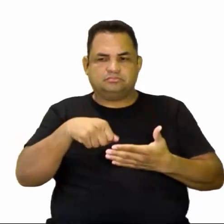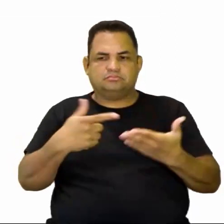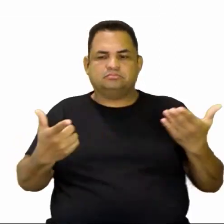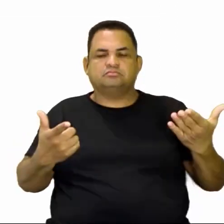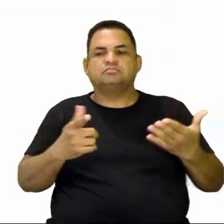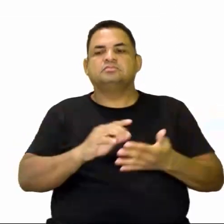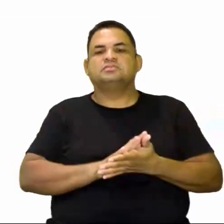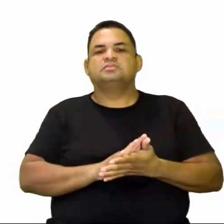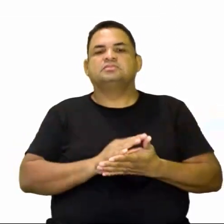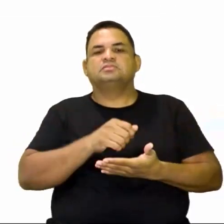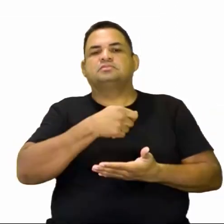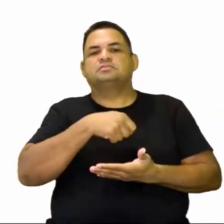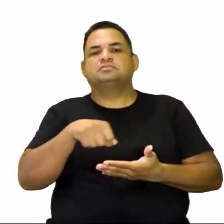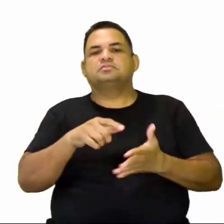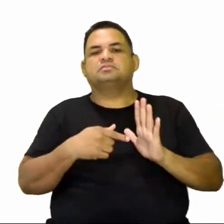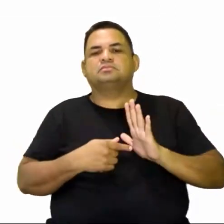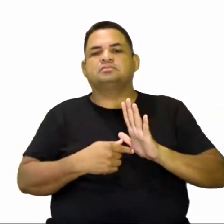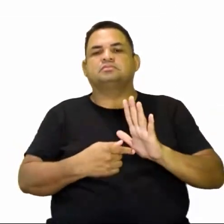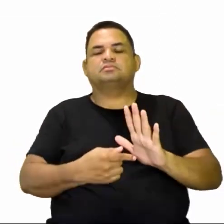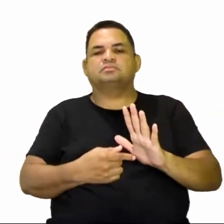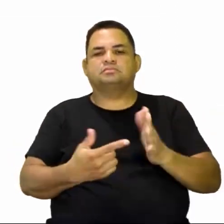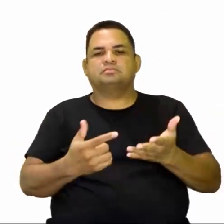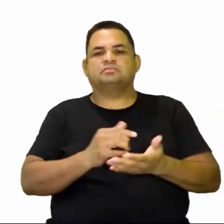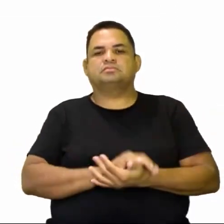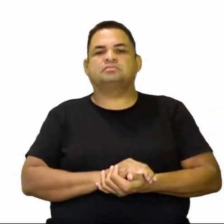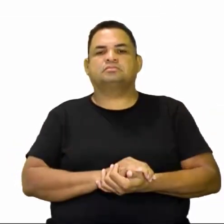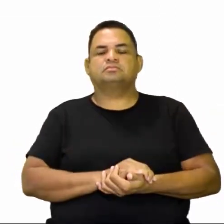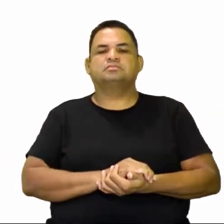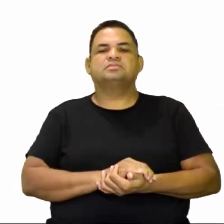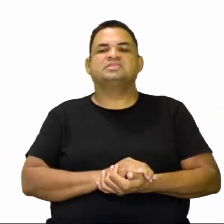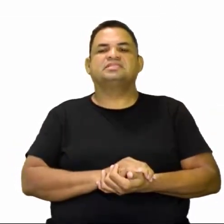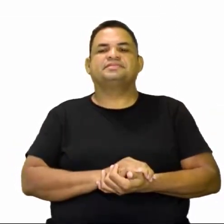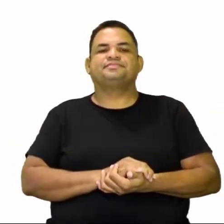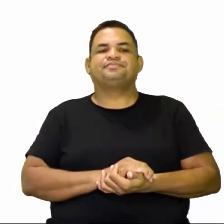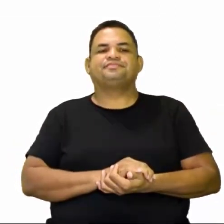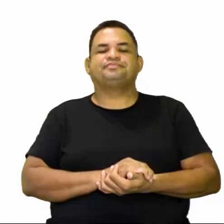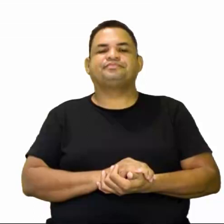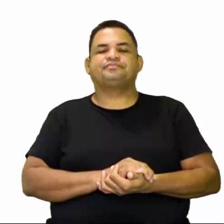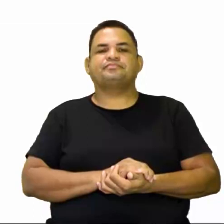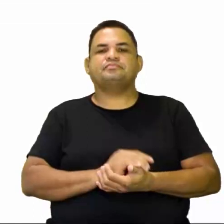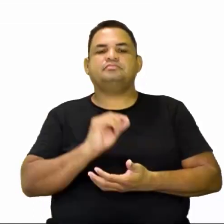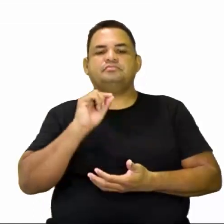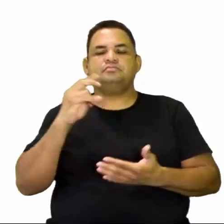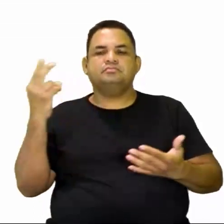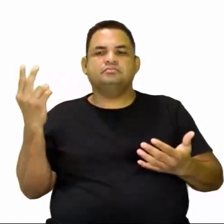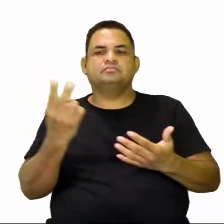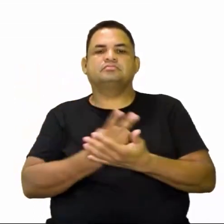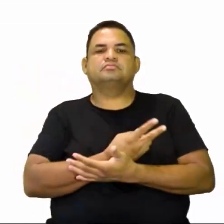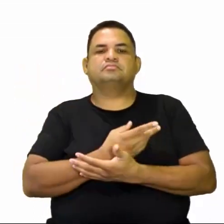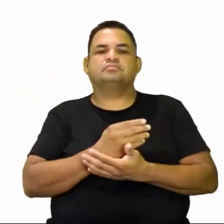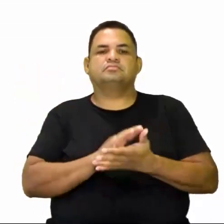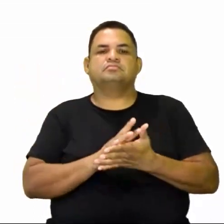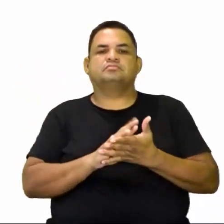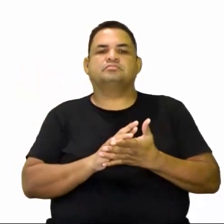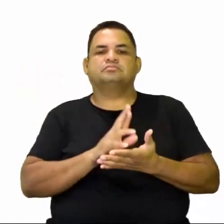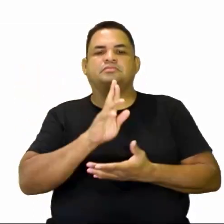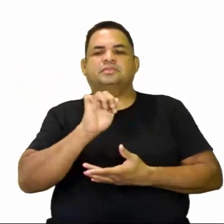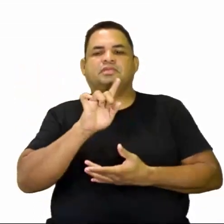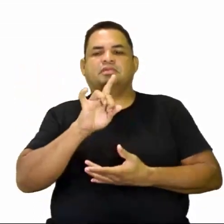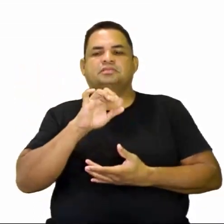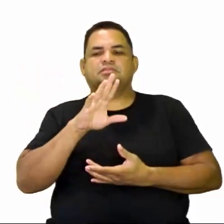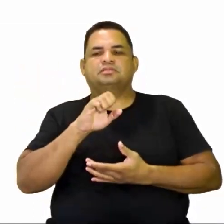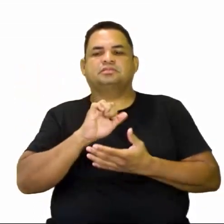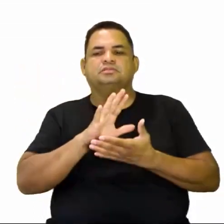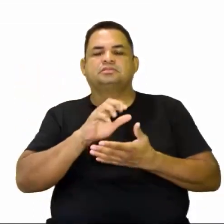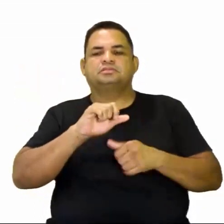está graficamente expresso o que ocorre, os reagentes